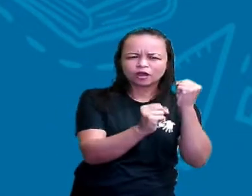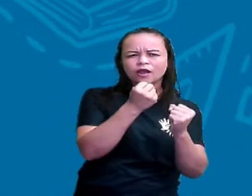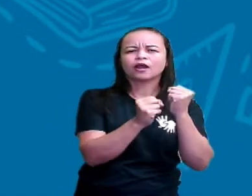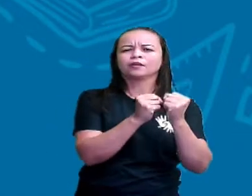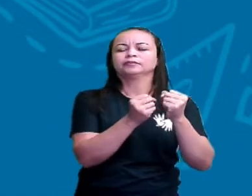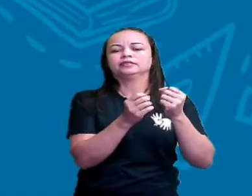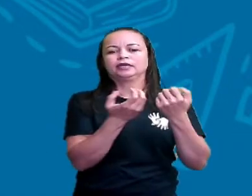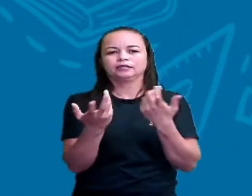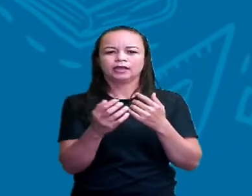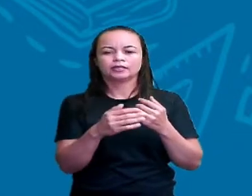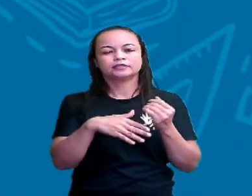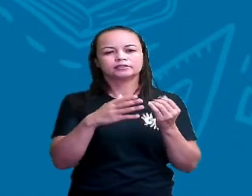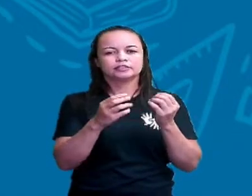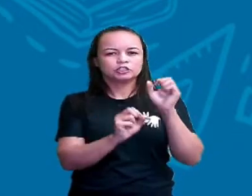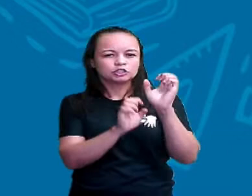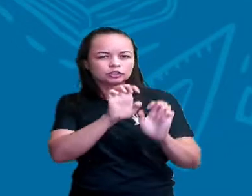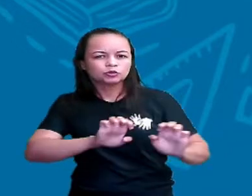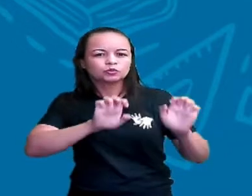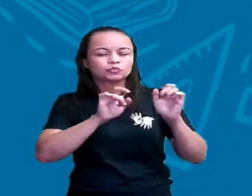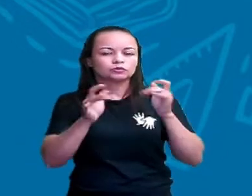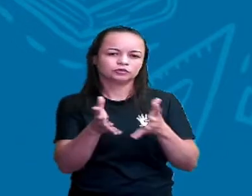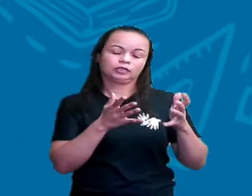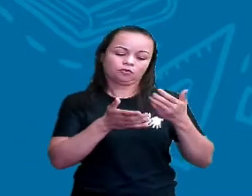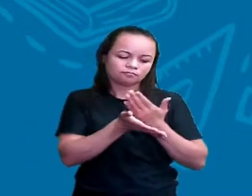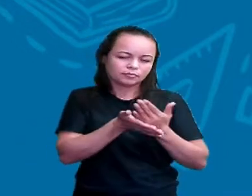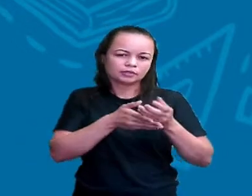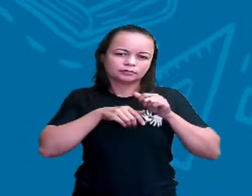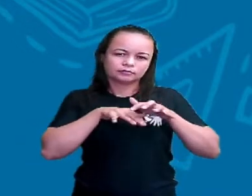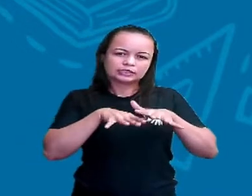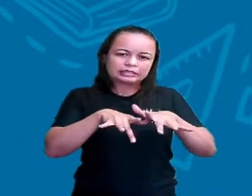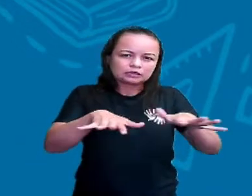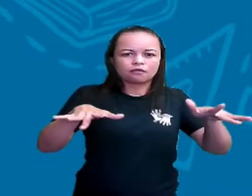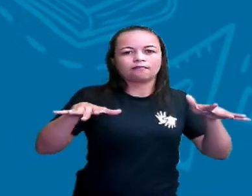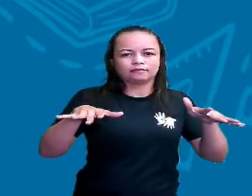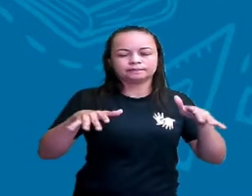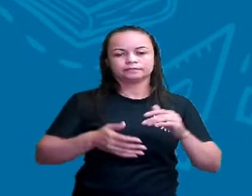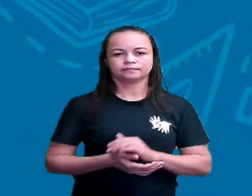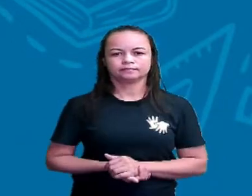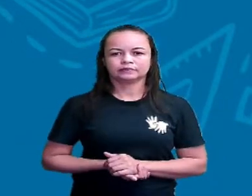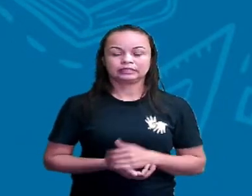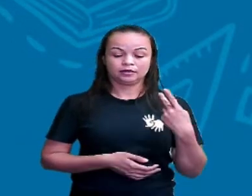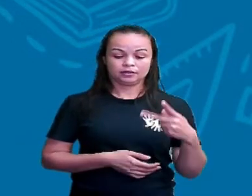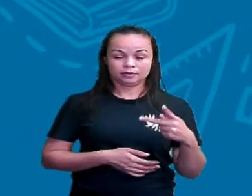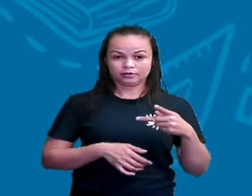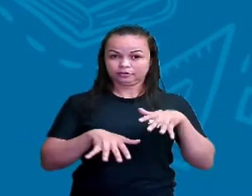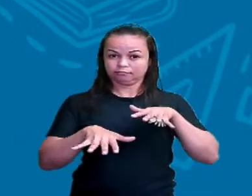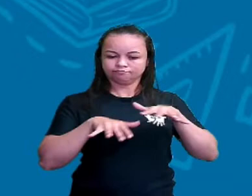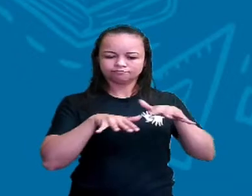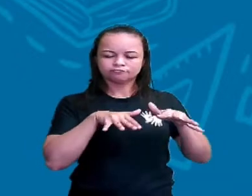manufaturas, né, que passam a entrar em expansão. E esse desenvolvimento vai